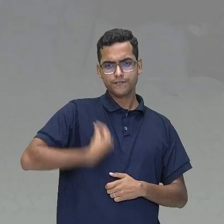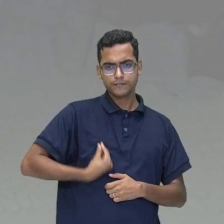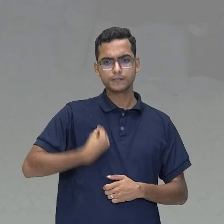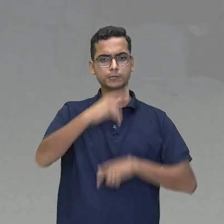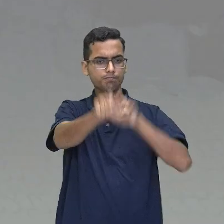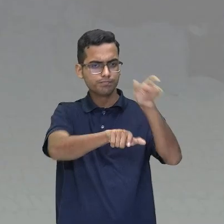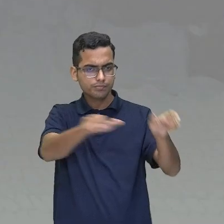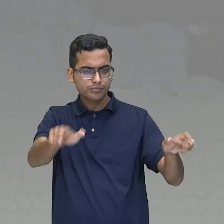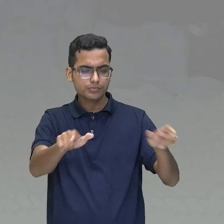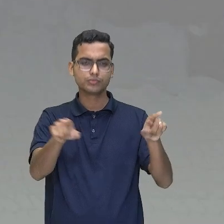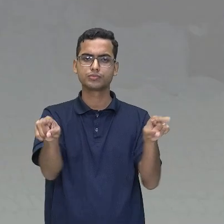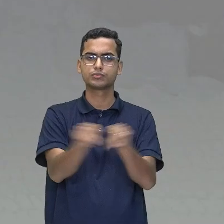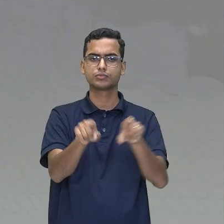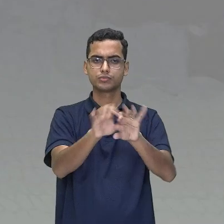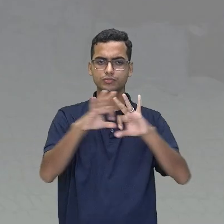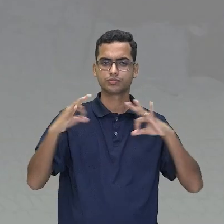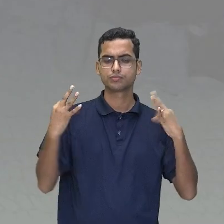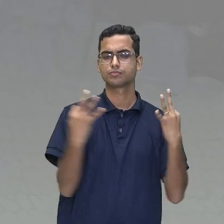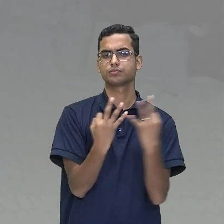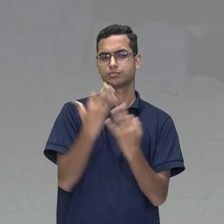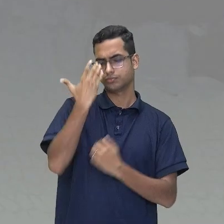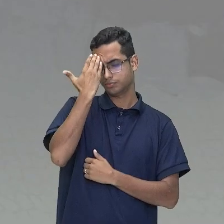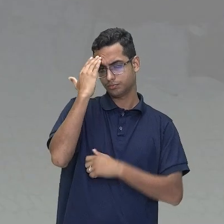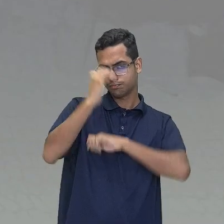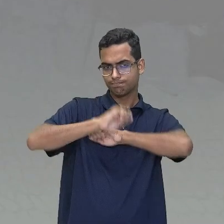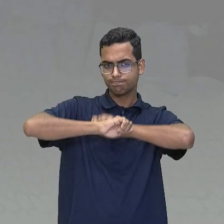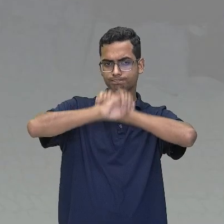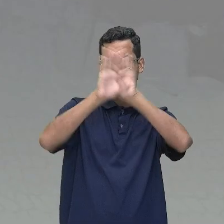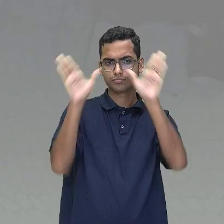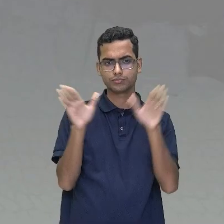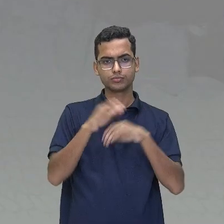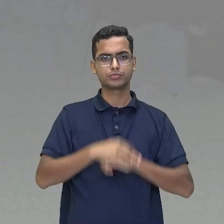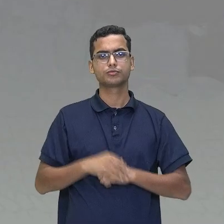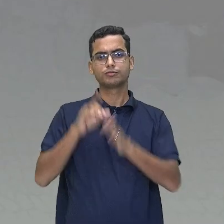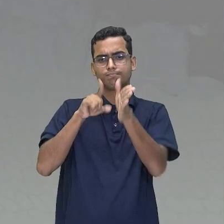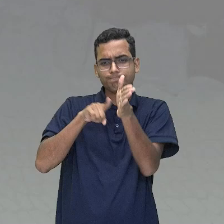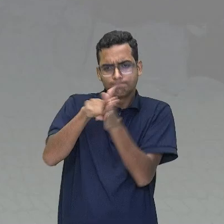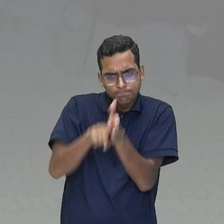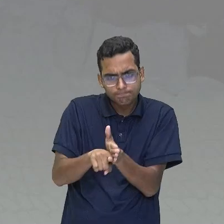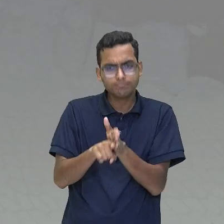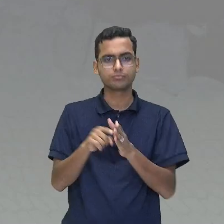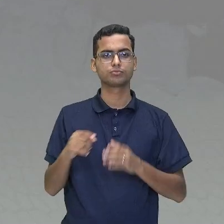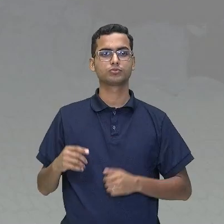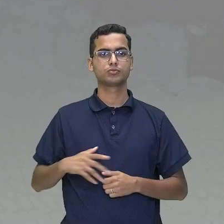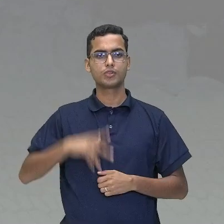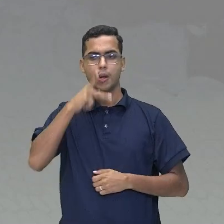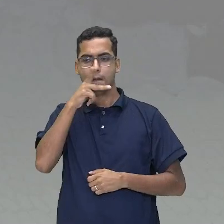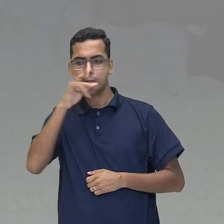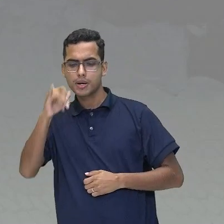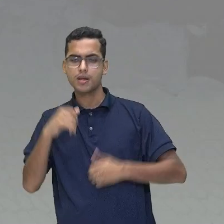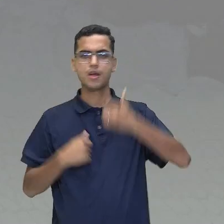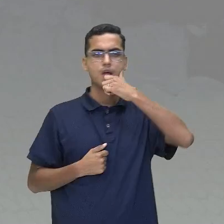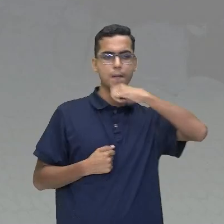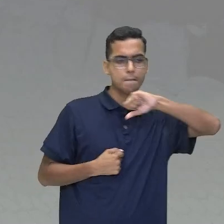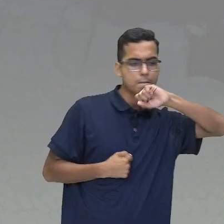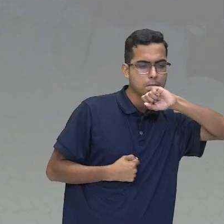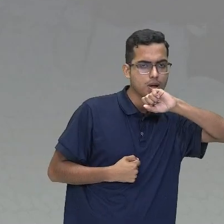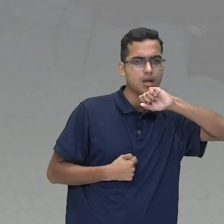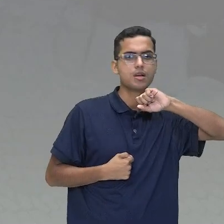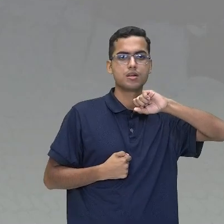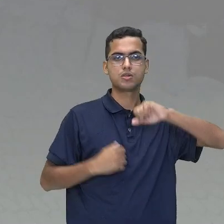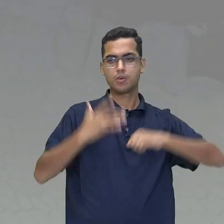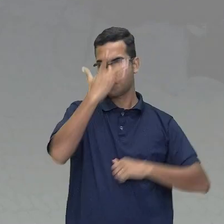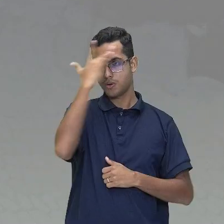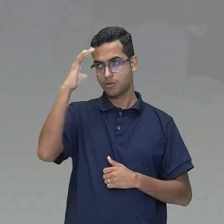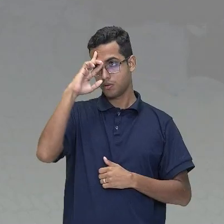a sua família. Se vai pesquisar mais ainda, pai e mãe têm autoridade sobre nós, entram também